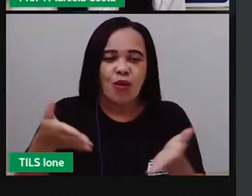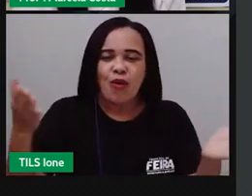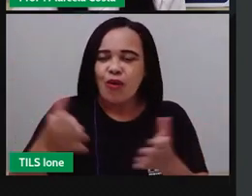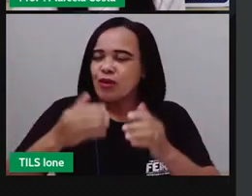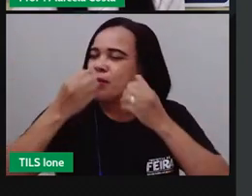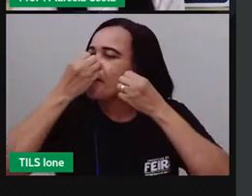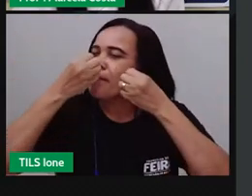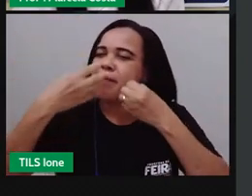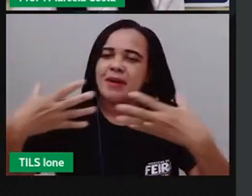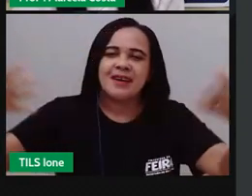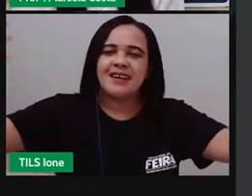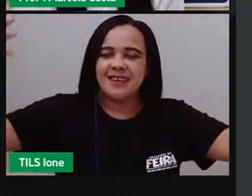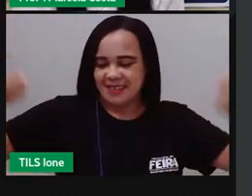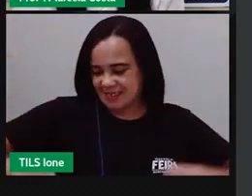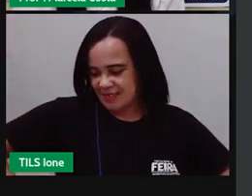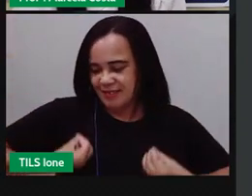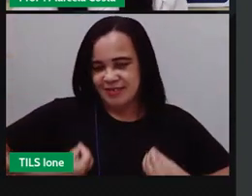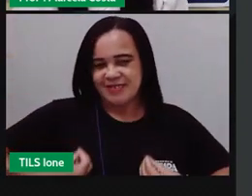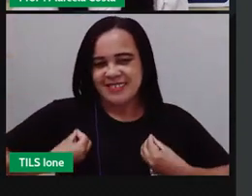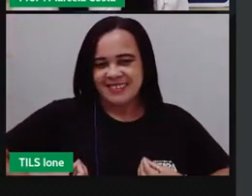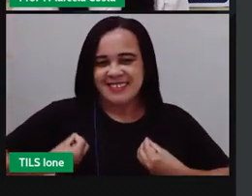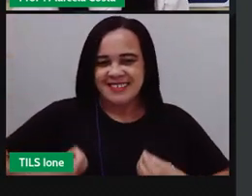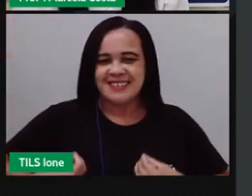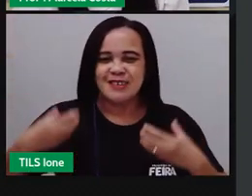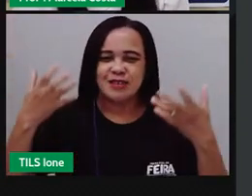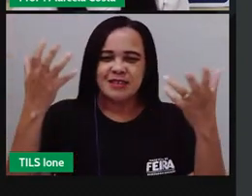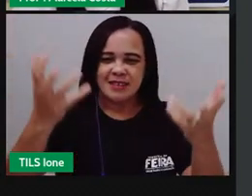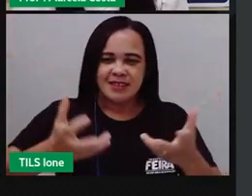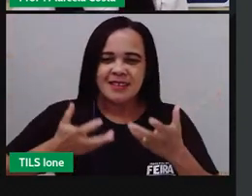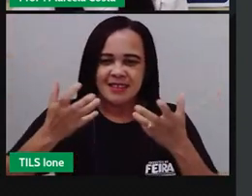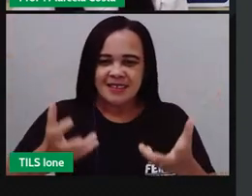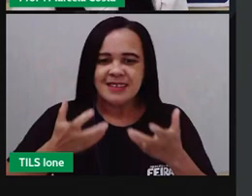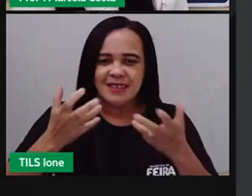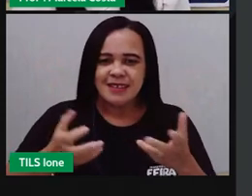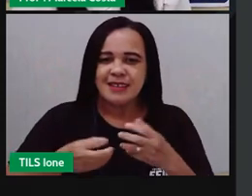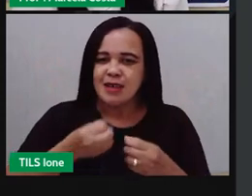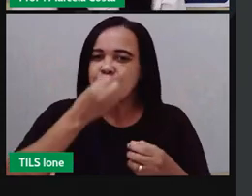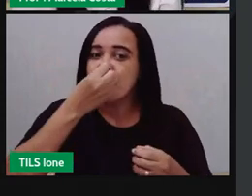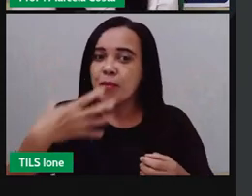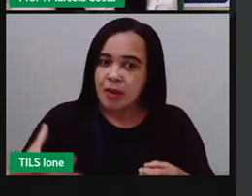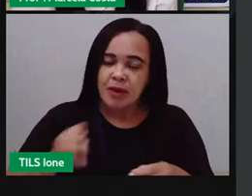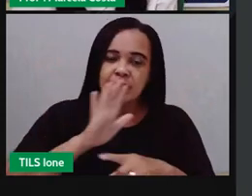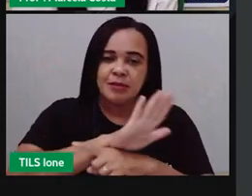vida, ele disse. Quero ser bonzinho para todo mundo.